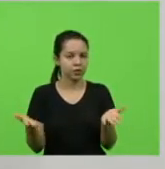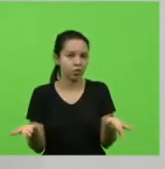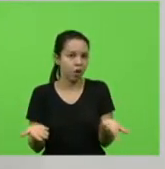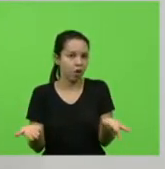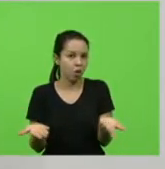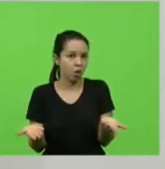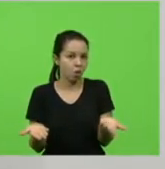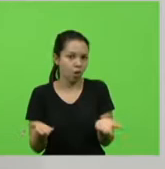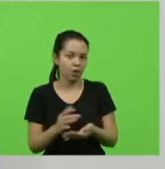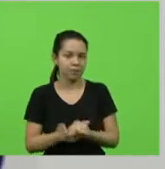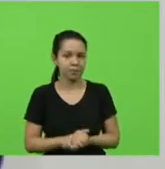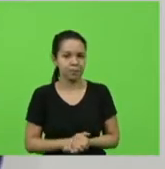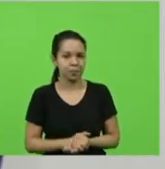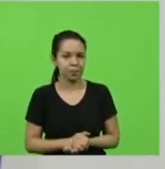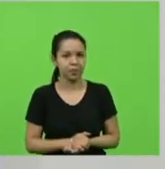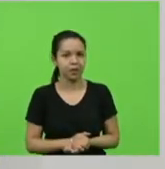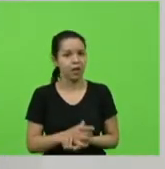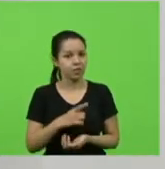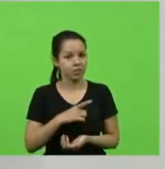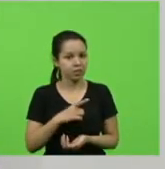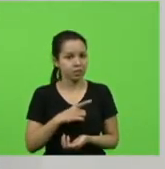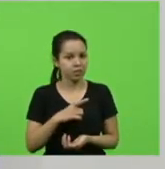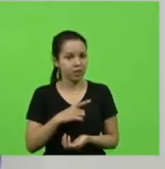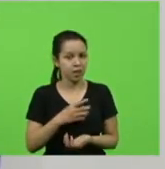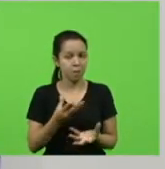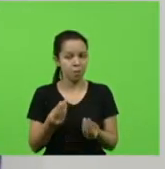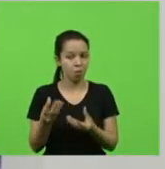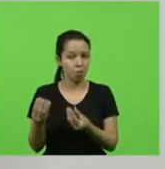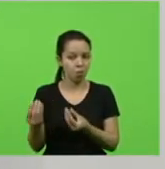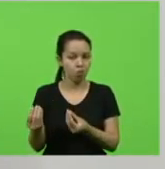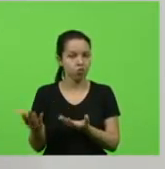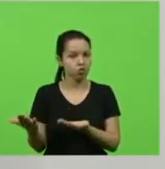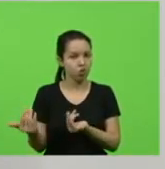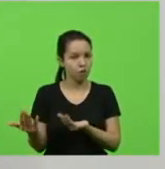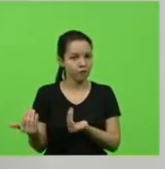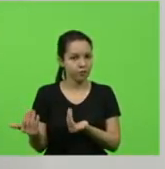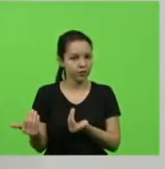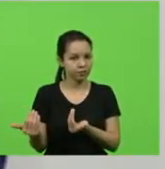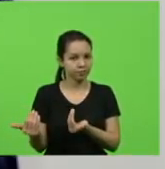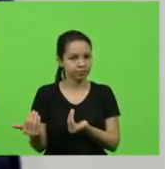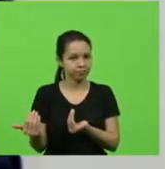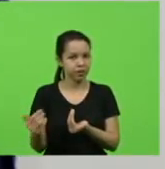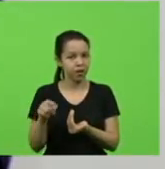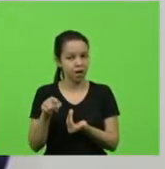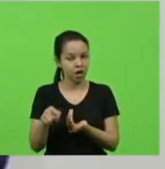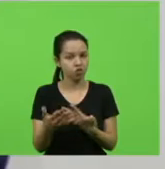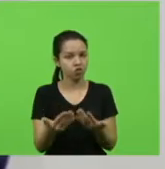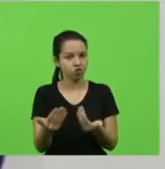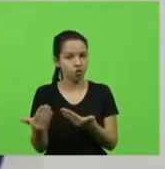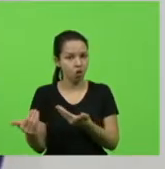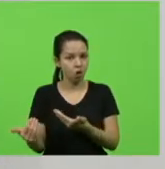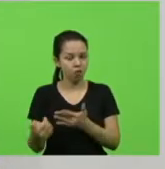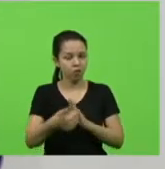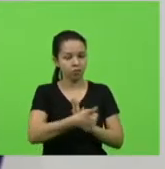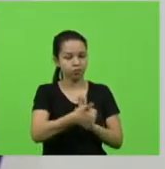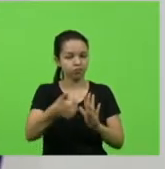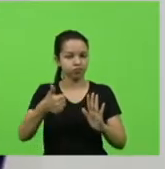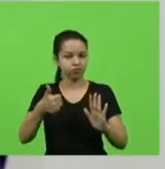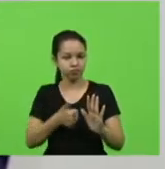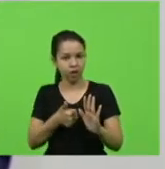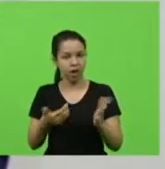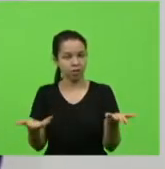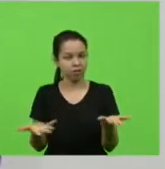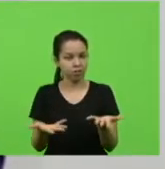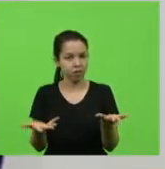nessa porção onde que tem mais jovens, então, que ficaram para trás e que até agora não receberam vacina. Então, nós temos